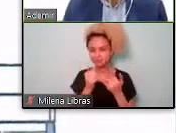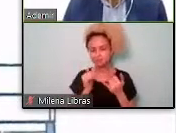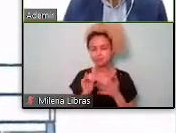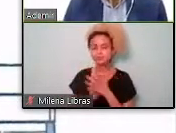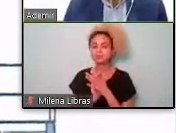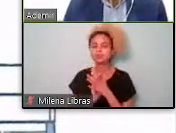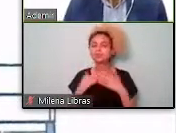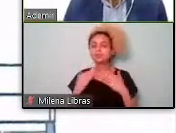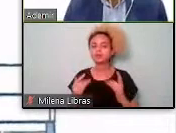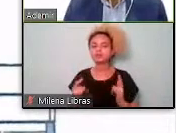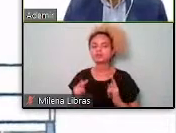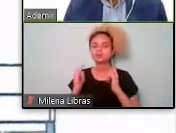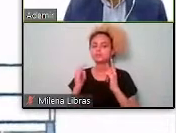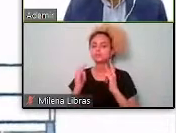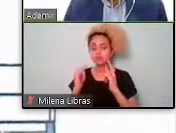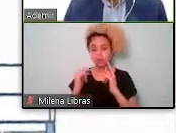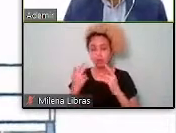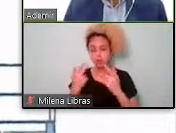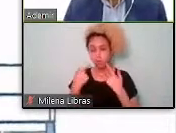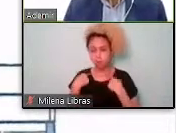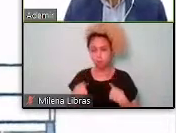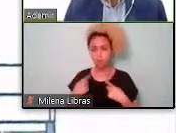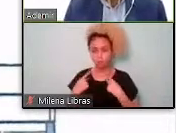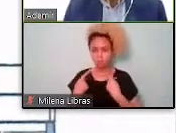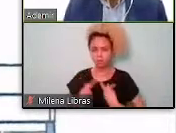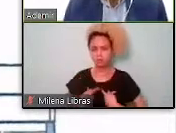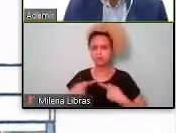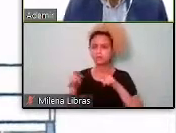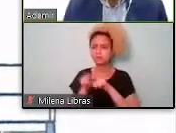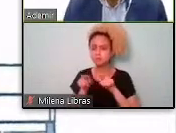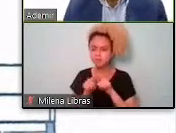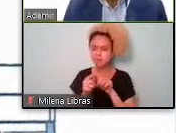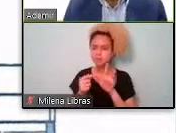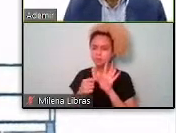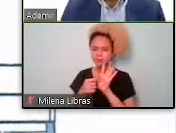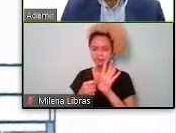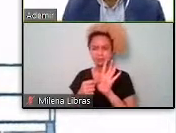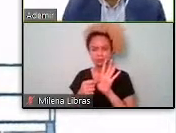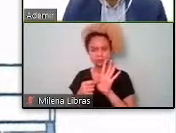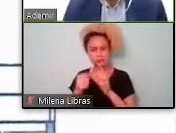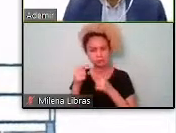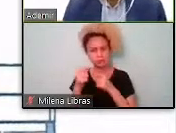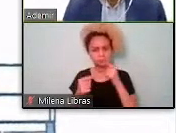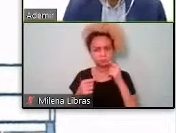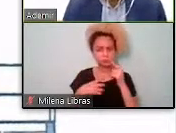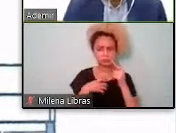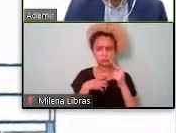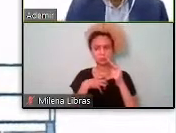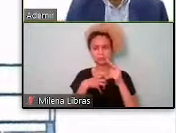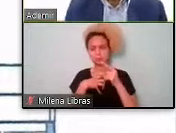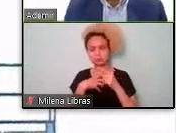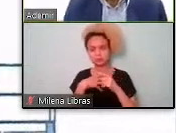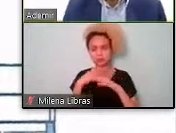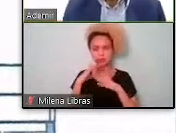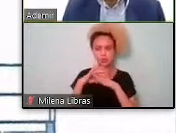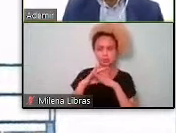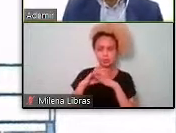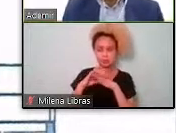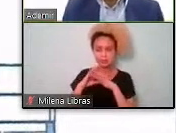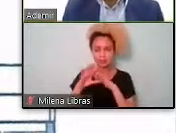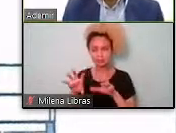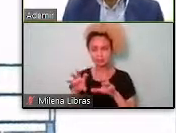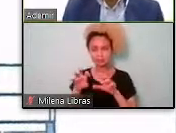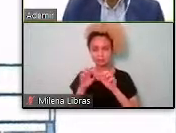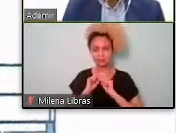o corpo humano, apresenta também sinais ou sintomas quando estão aí adoecendo ou com